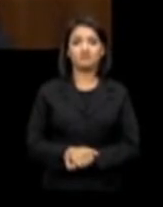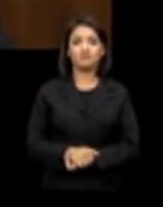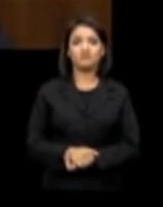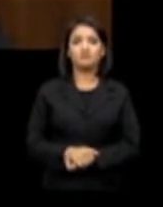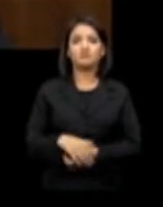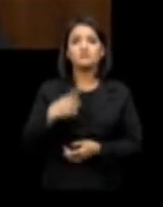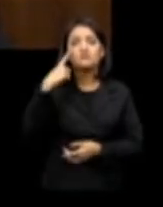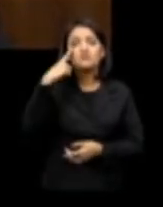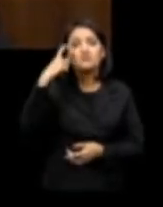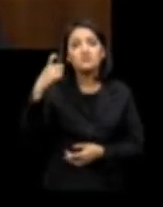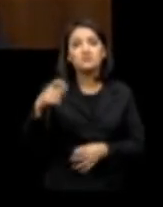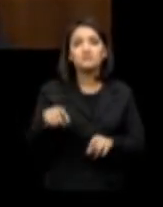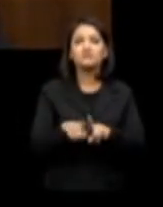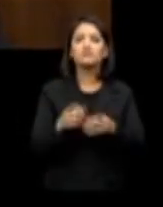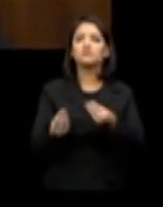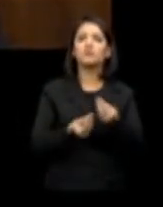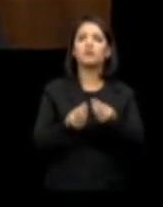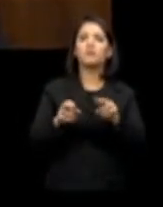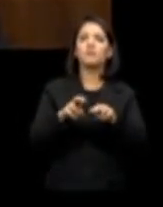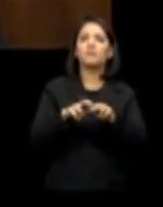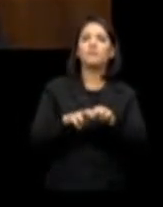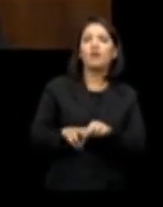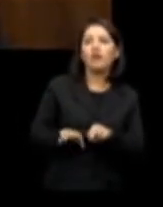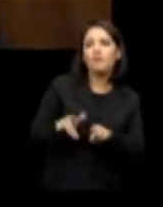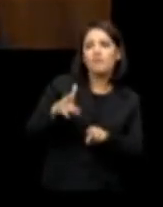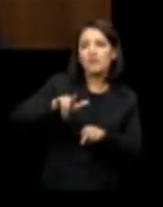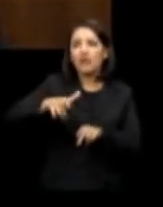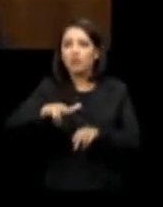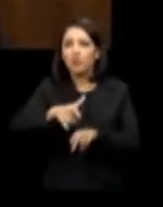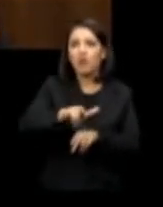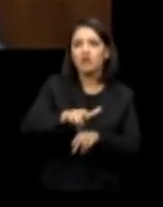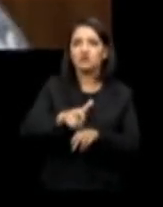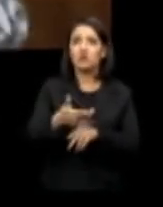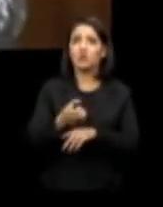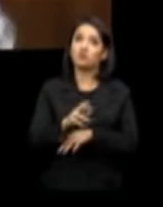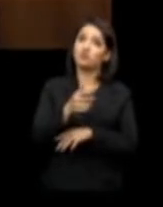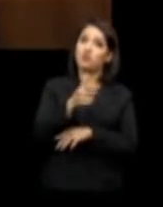seletivamente através da manipulação ou por outros meios.